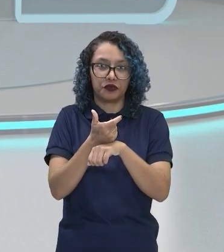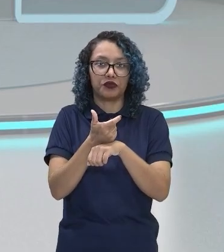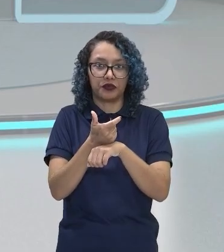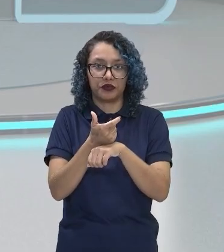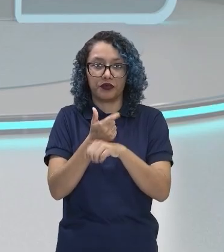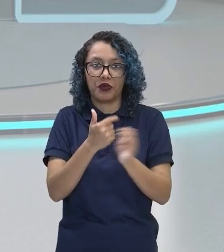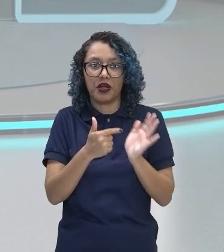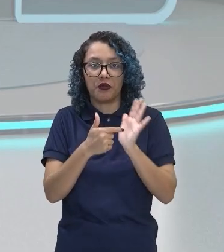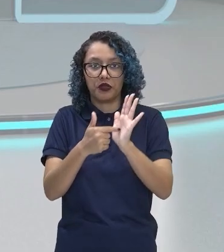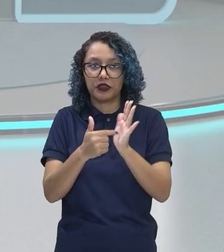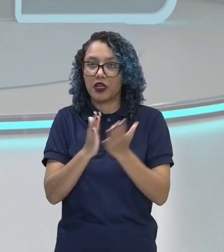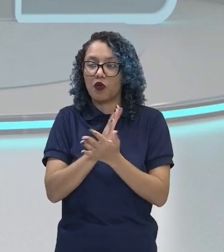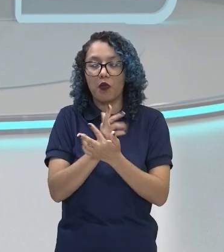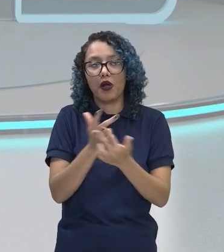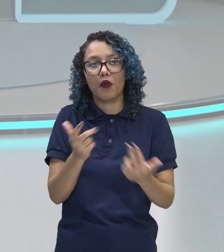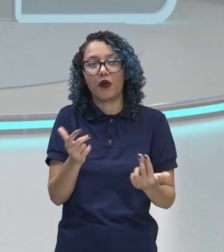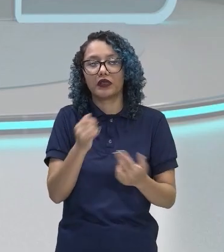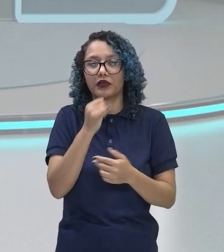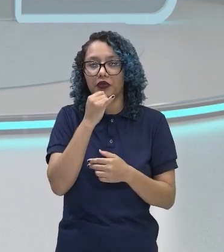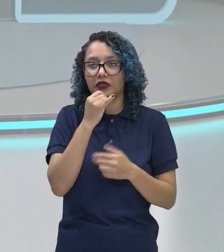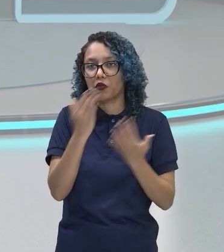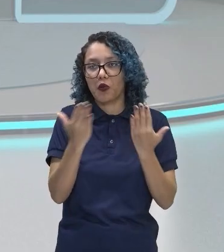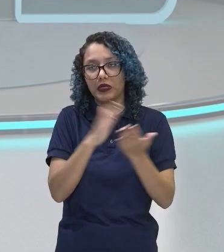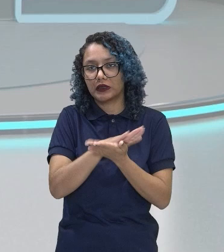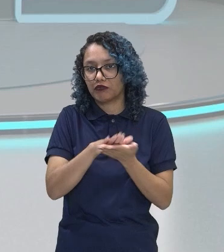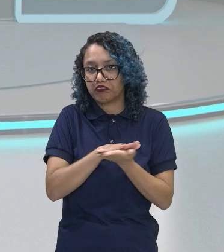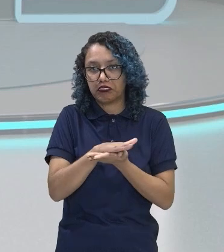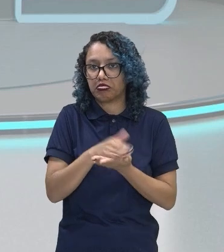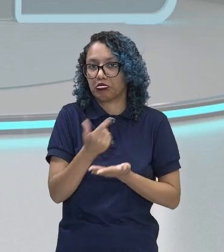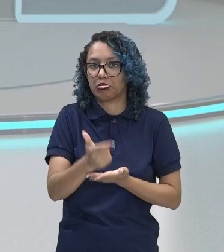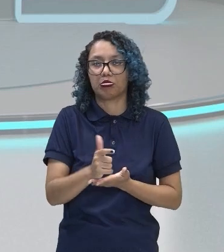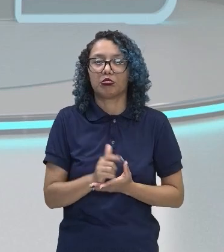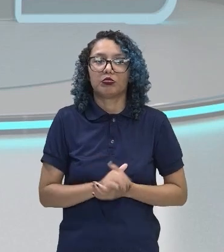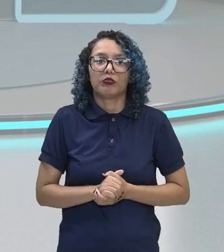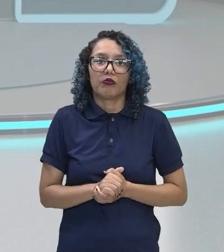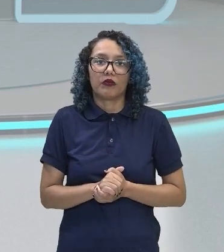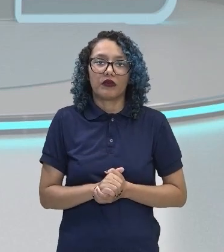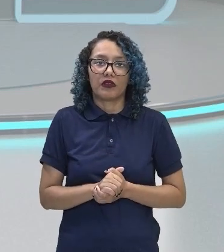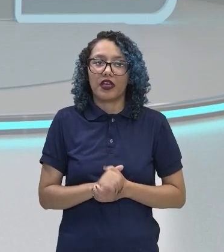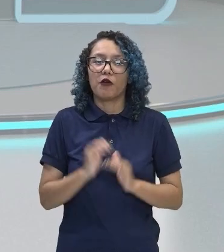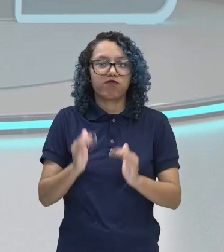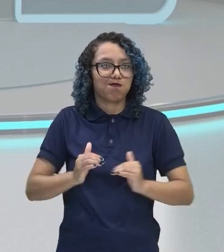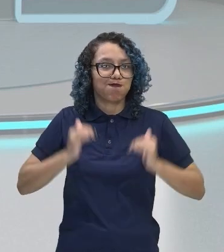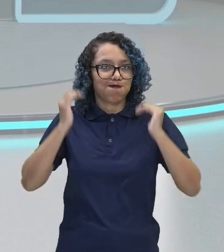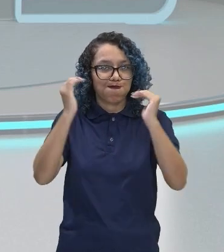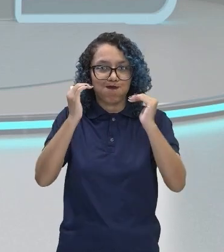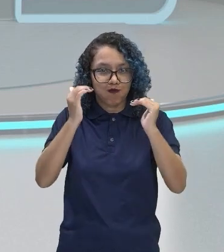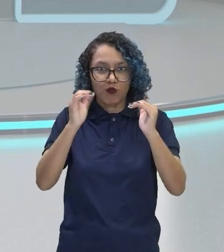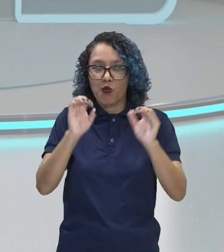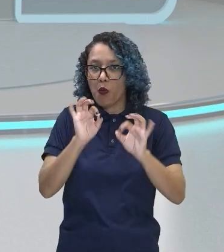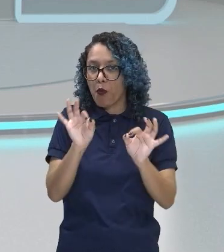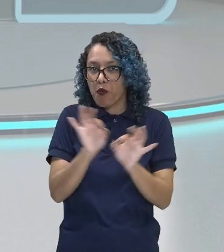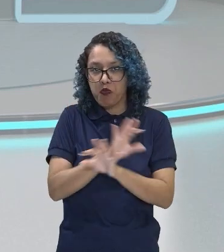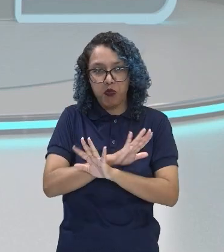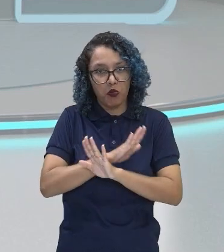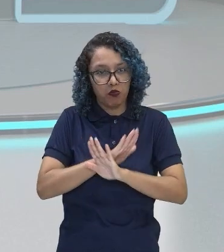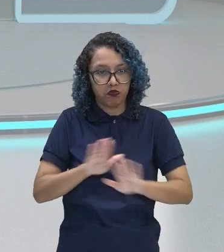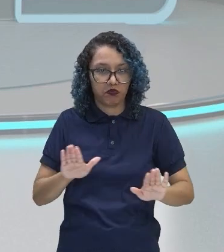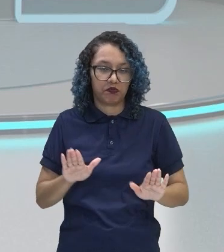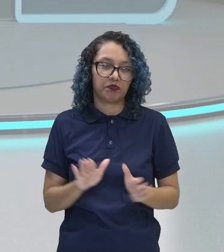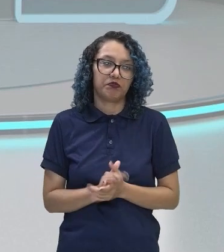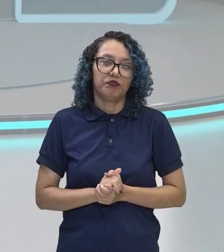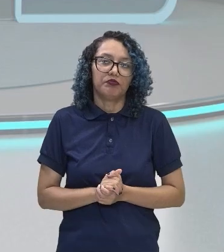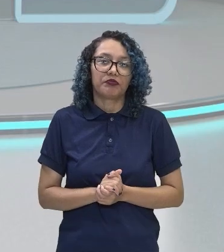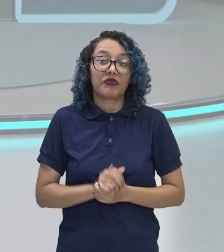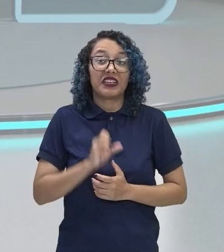indicar algo que não tem comparação, tá certo? Ele está no topo e ponto final, ok? Então, quando vocês